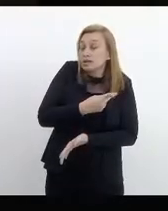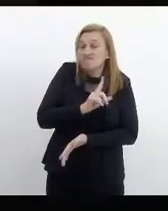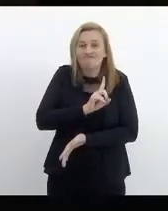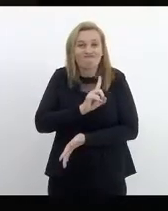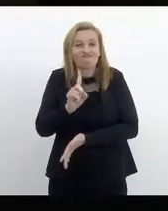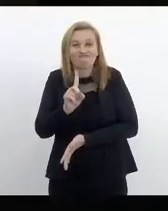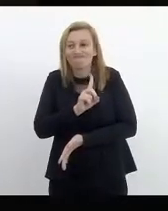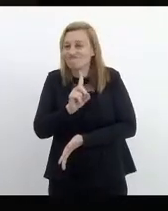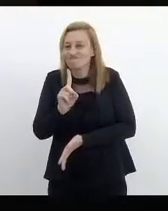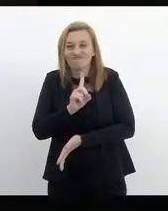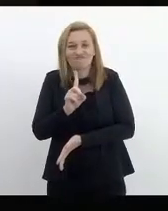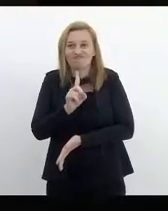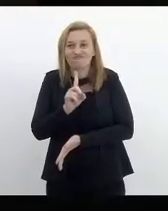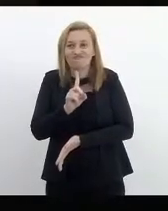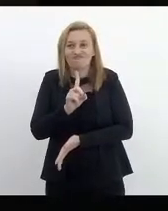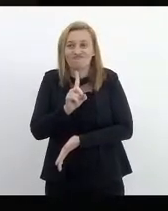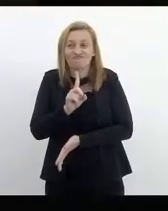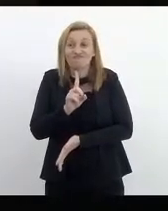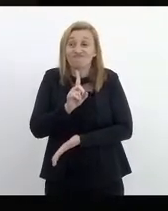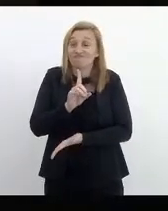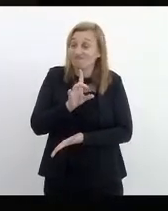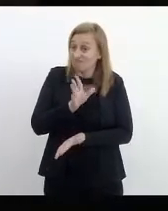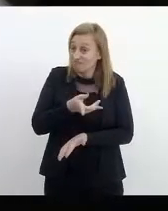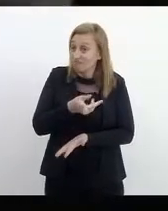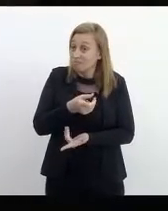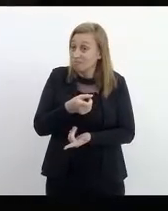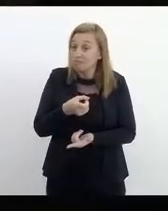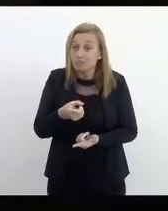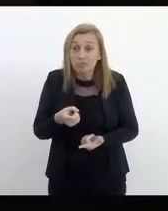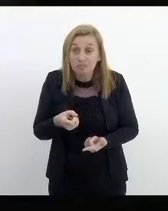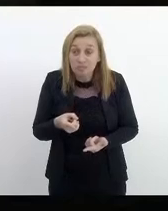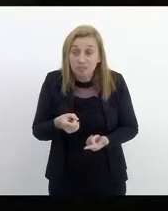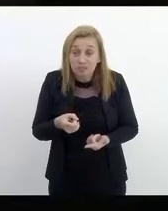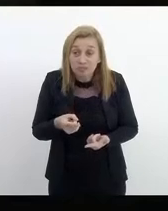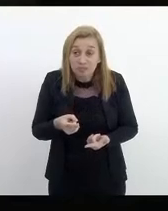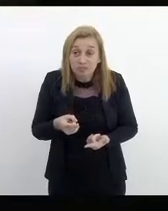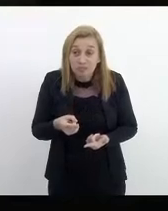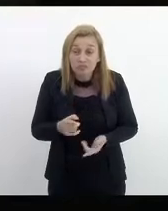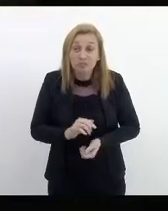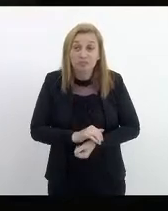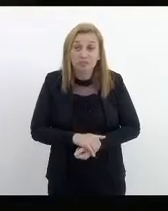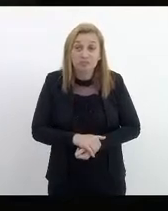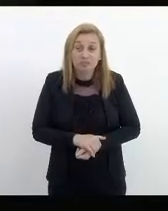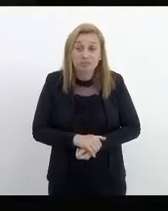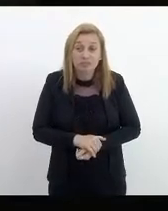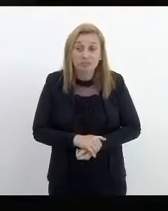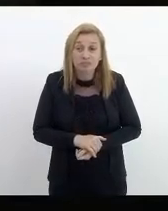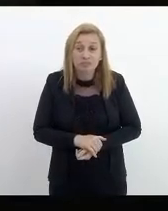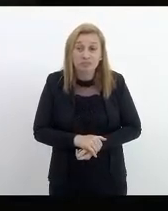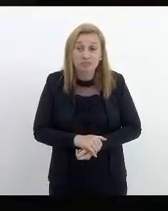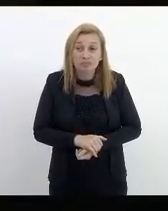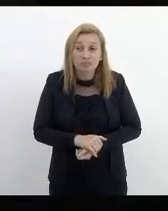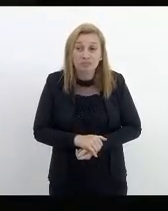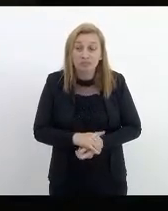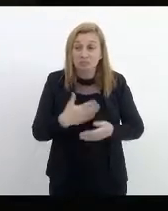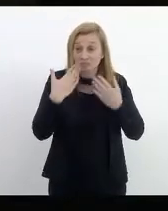alguma na medida que realmente esteja sendo